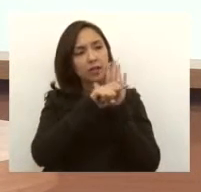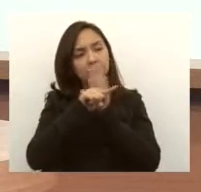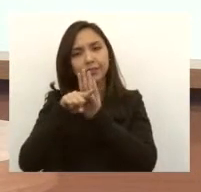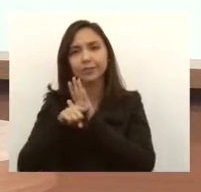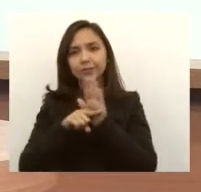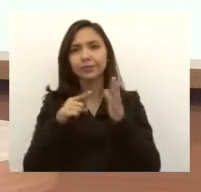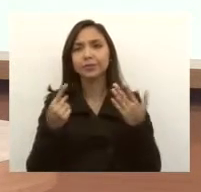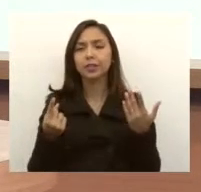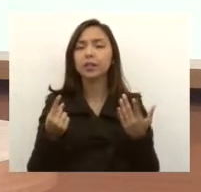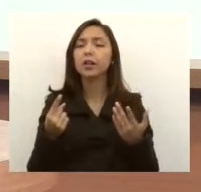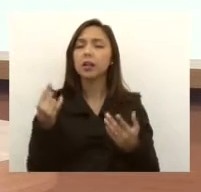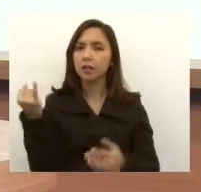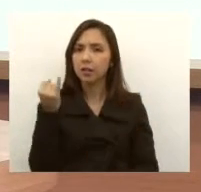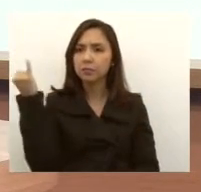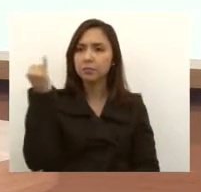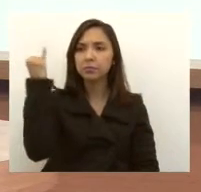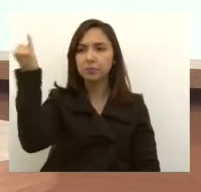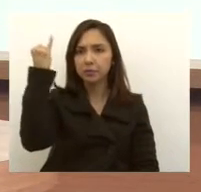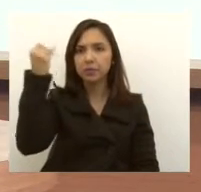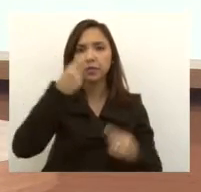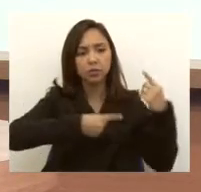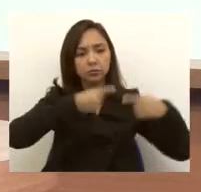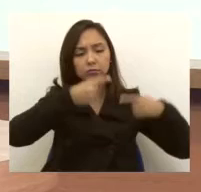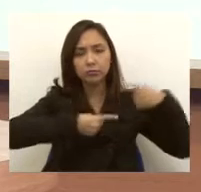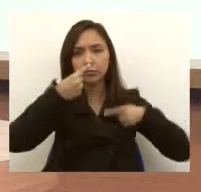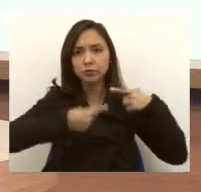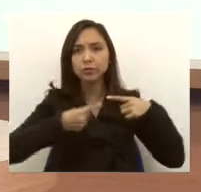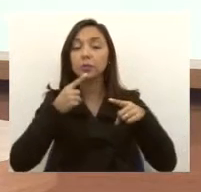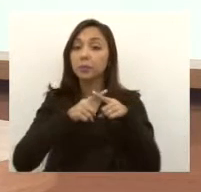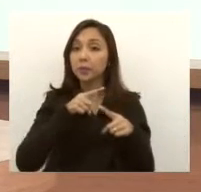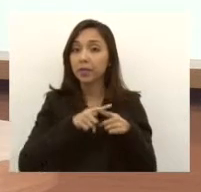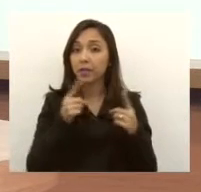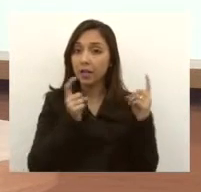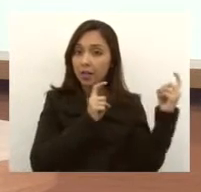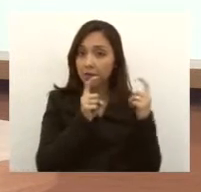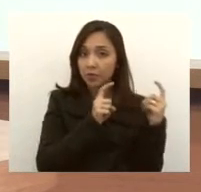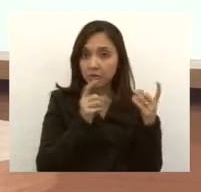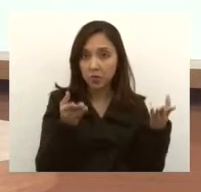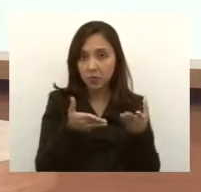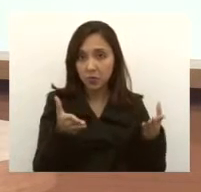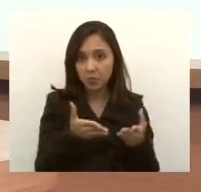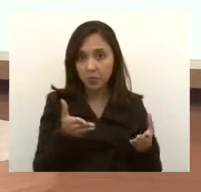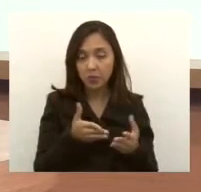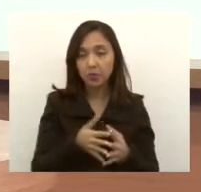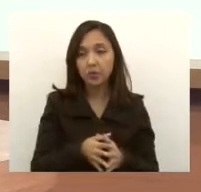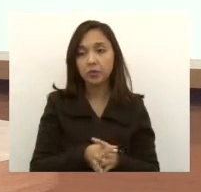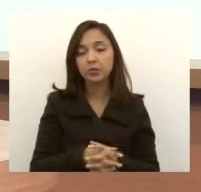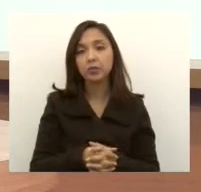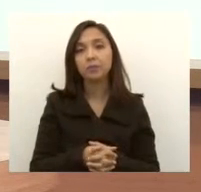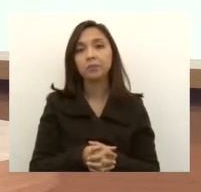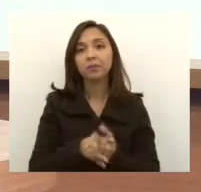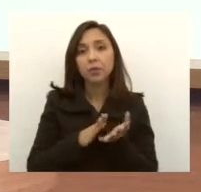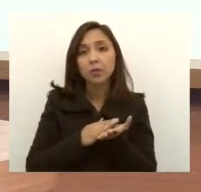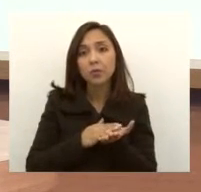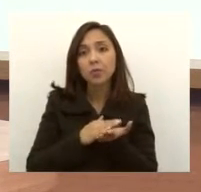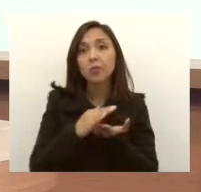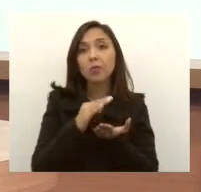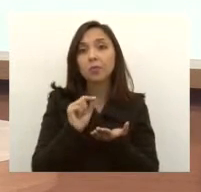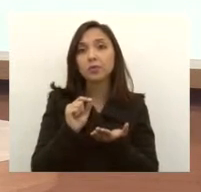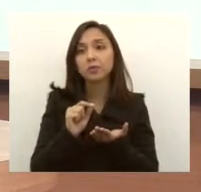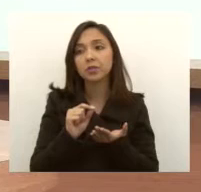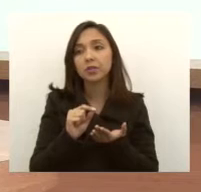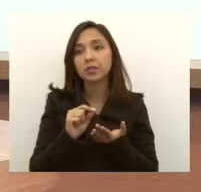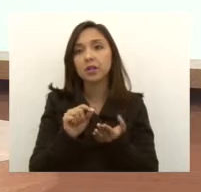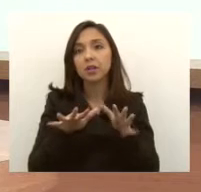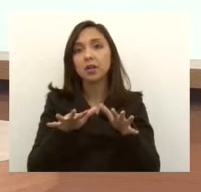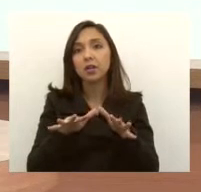investigativo. E foi muito importante essa discussão, porque dessa reunião de hoje nasceu uma